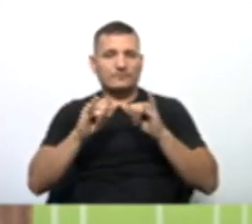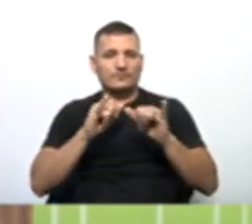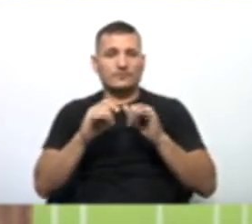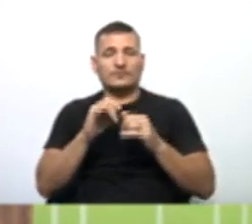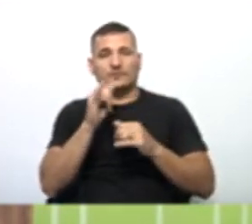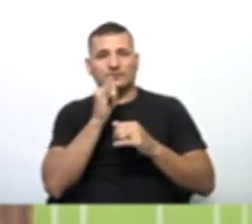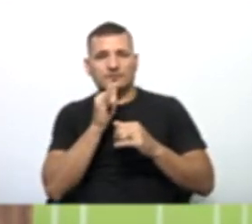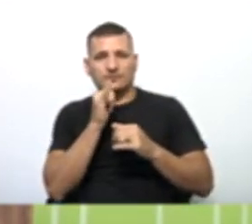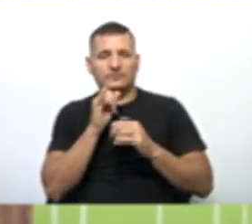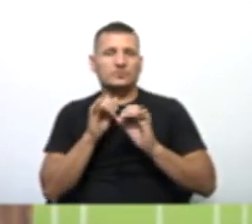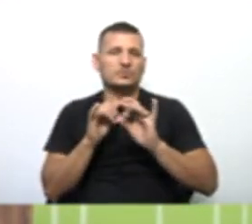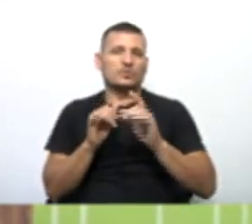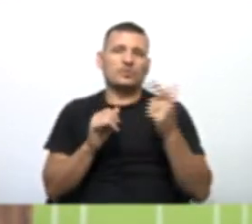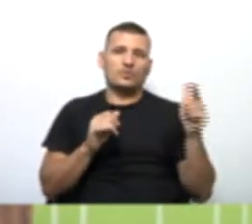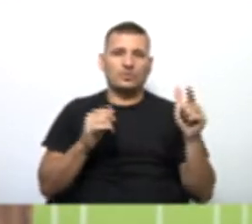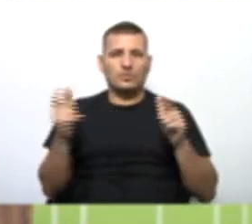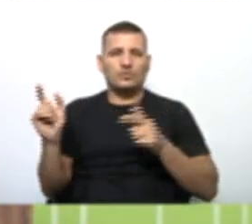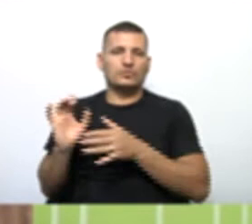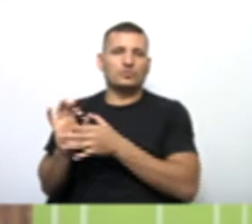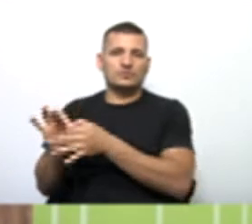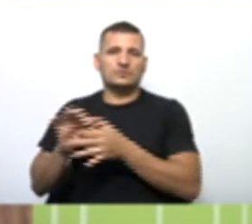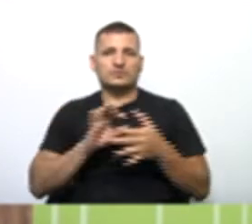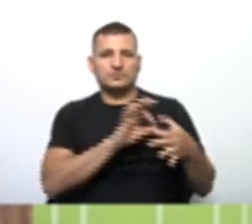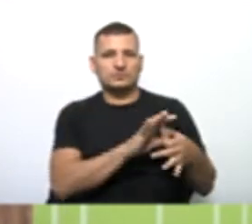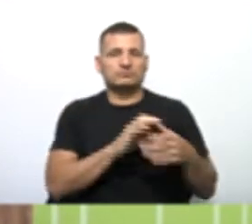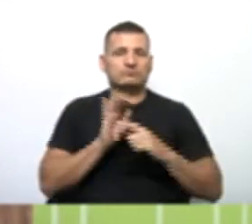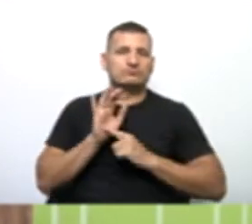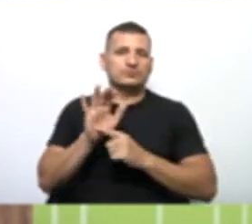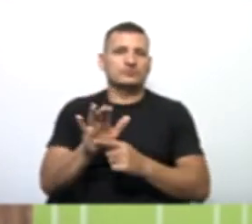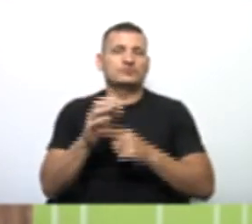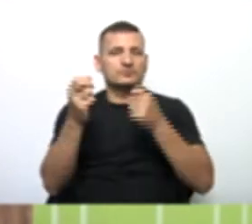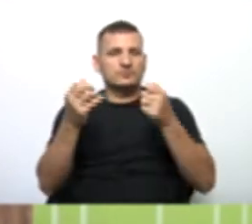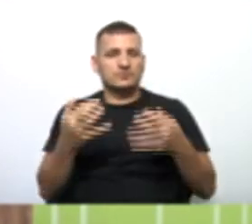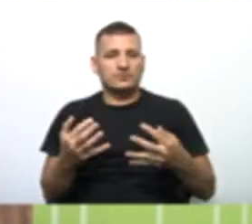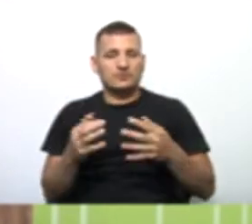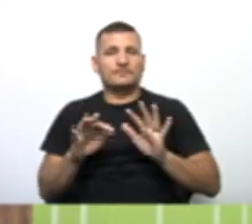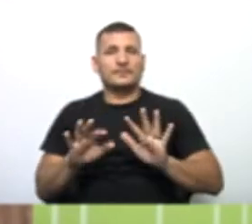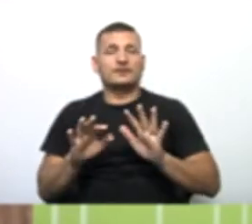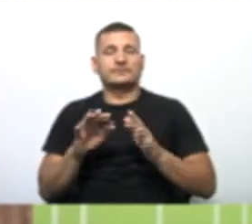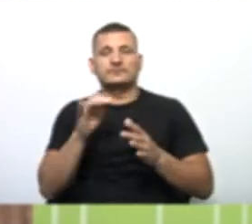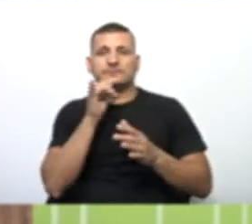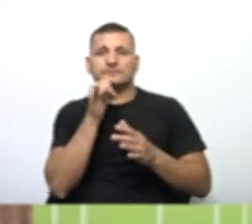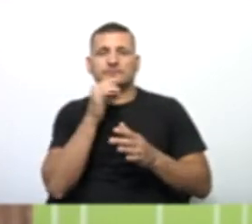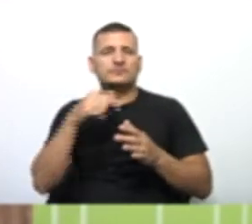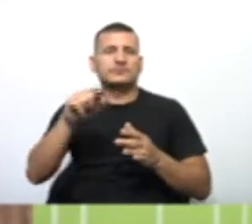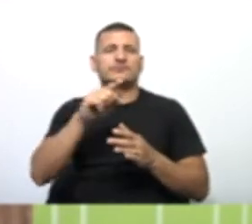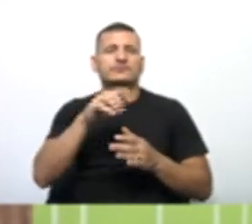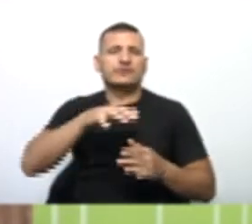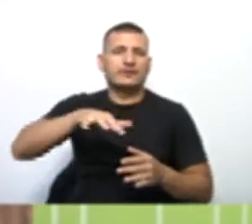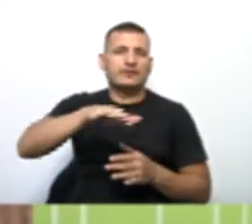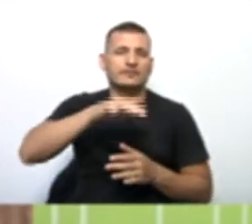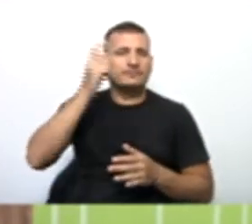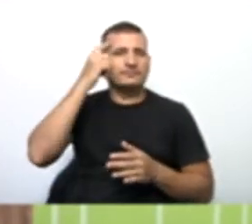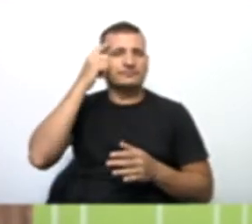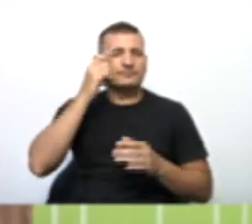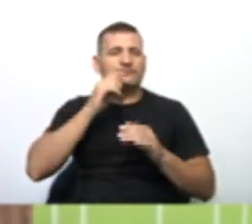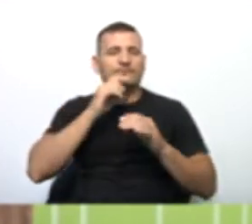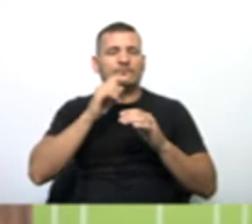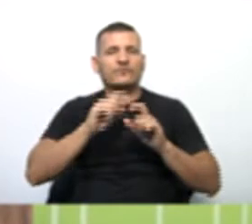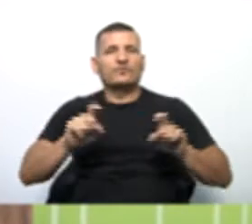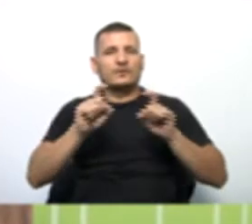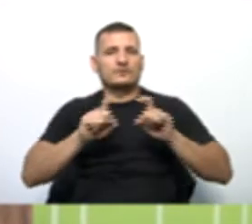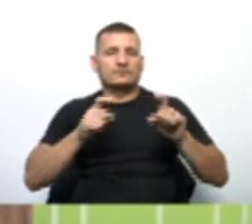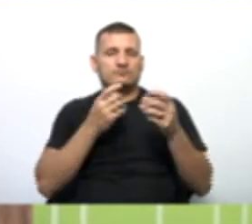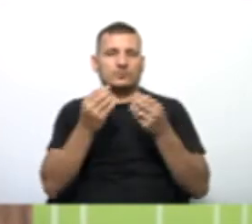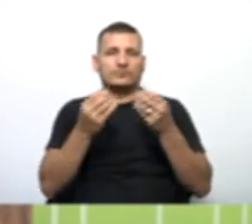exemplos soltos, mas no contexto corporativo, troquem essa informação sobre, por exemplo, nosso cenário de contexto,